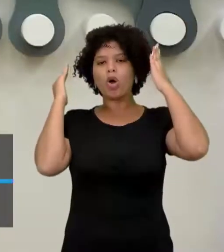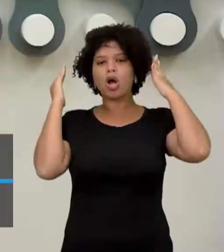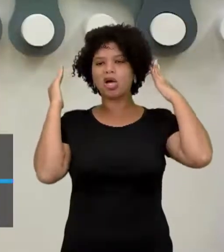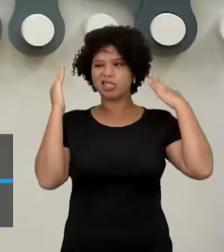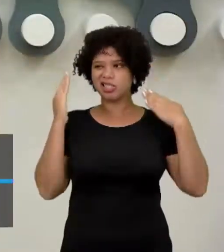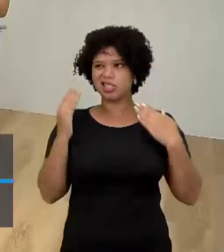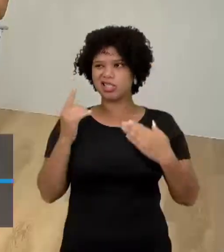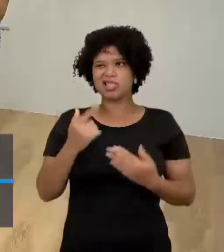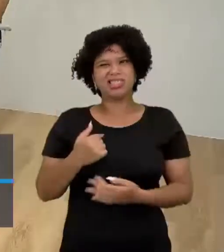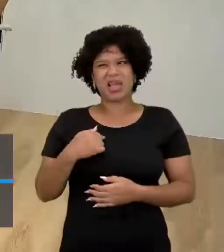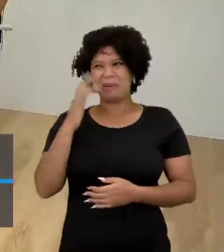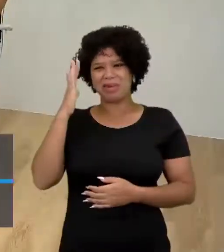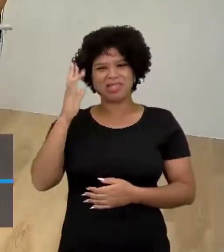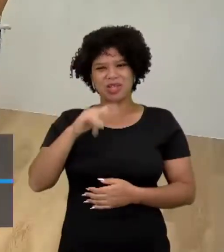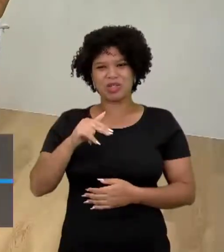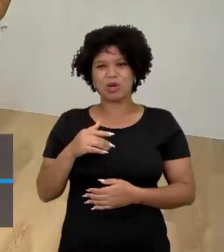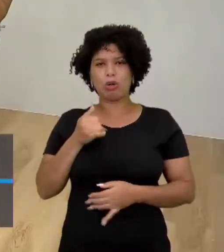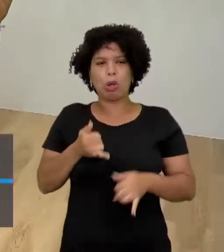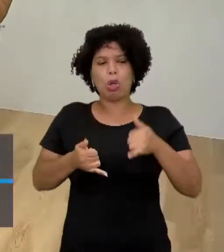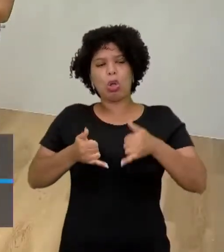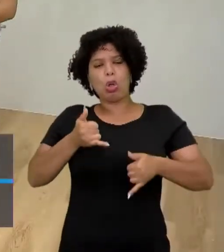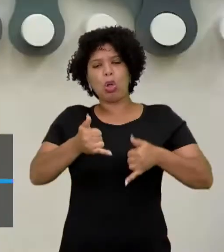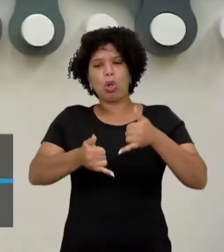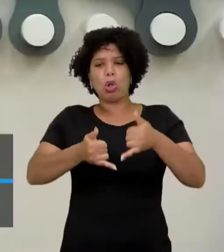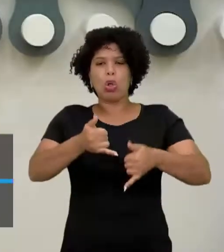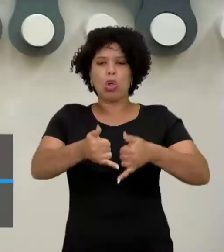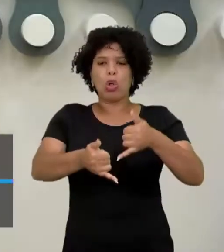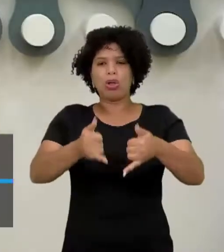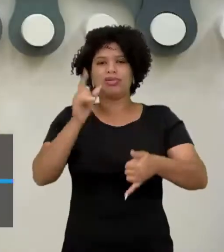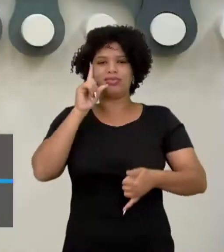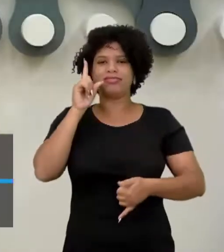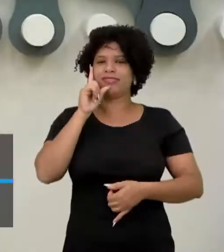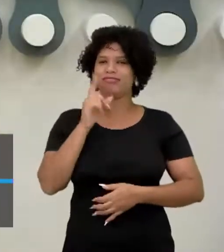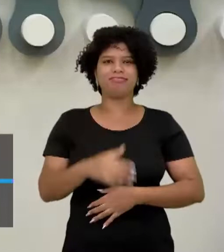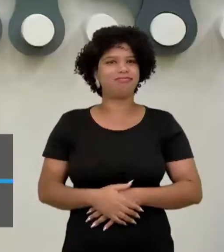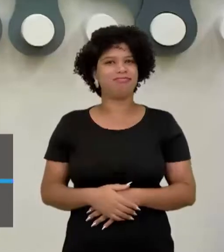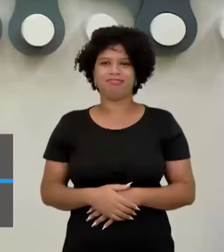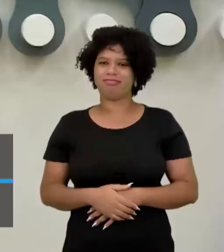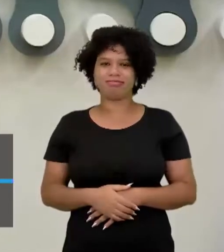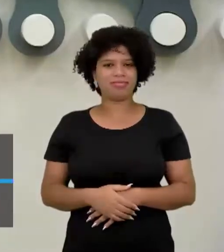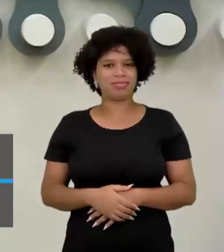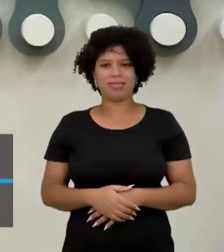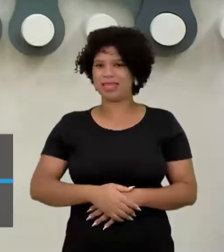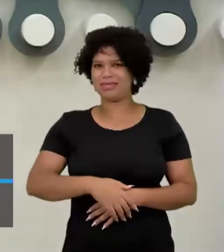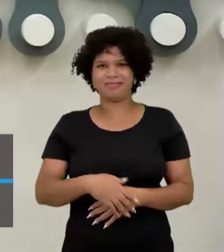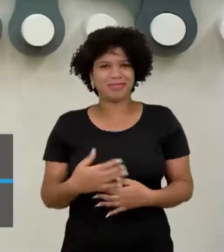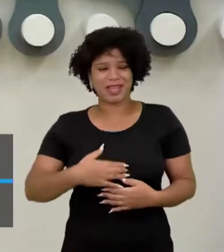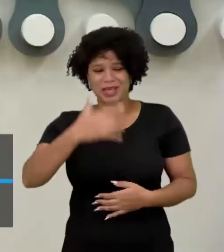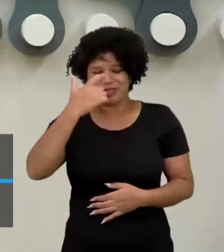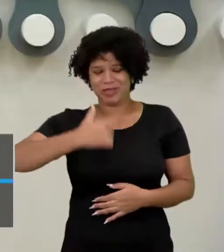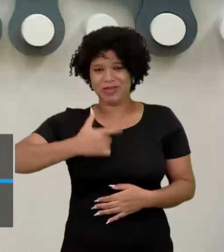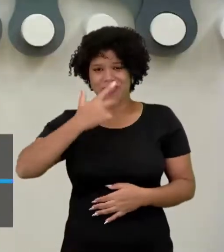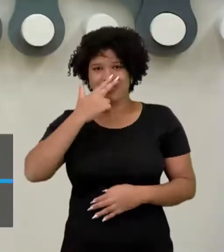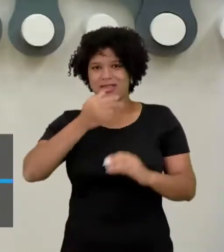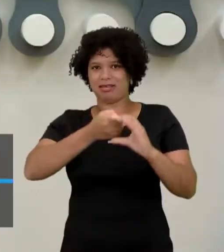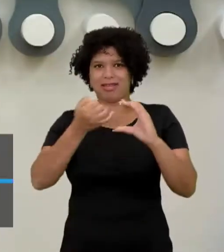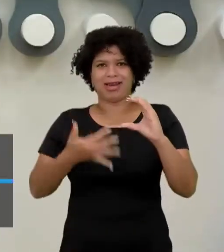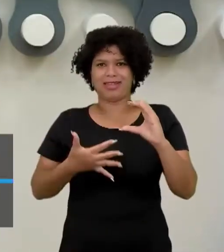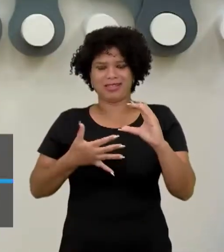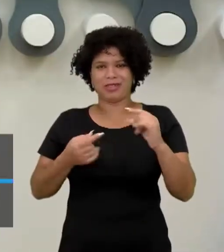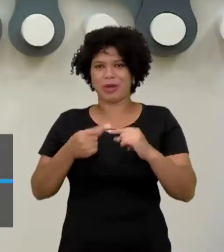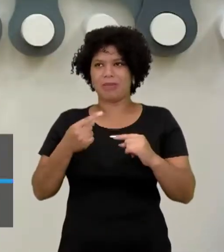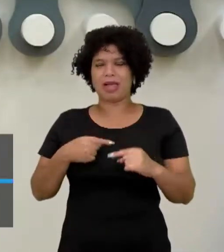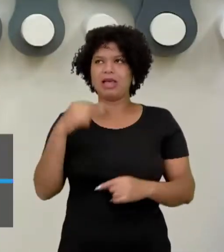aquela formalidade, né? Andar de salto todos os dias. Eu falei, não sou eu. Tipo, eu vou estar no emprego que não sou